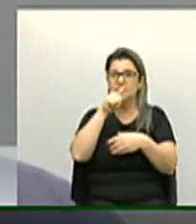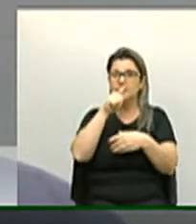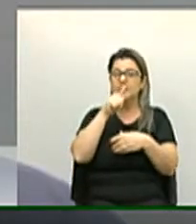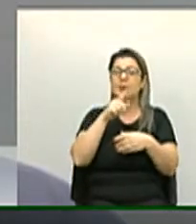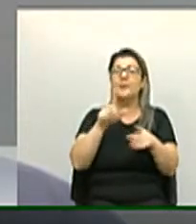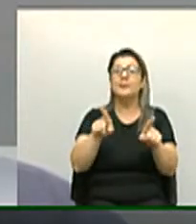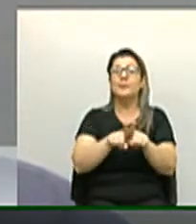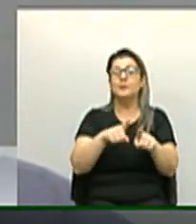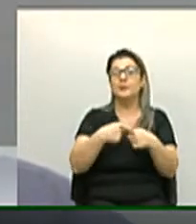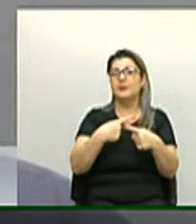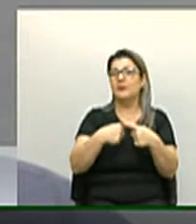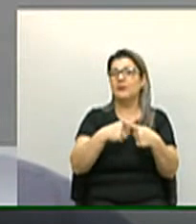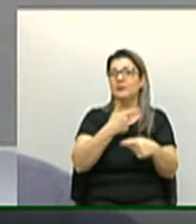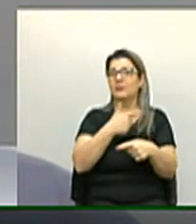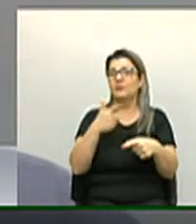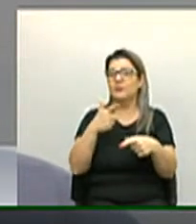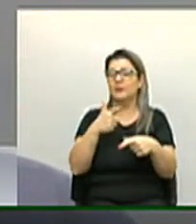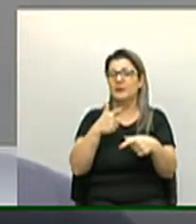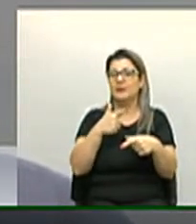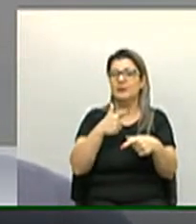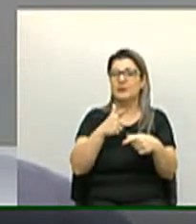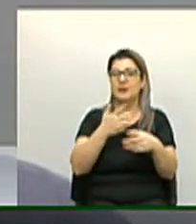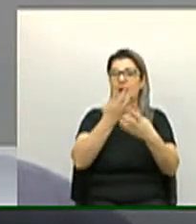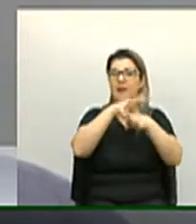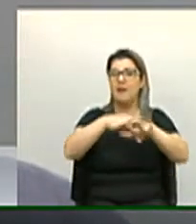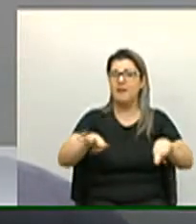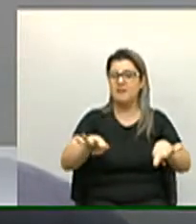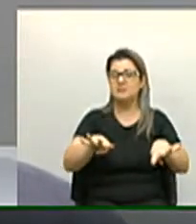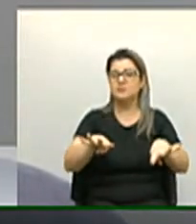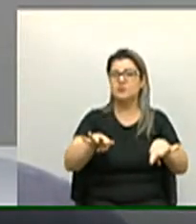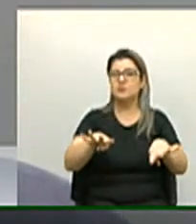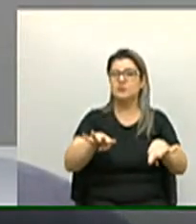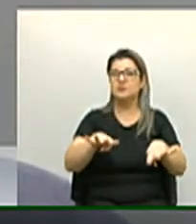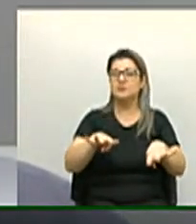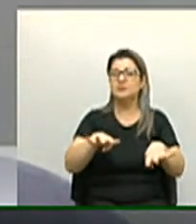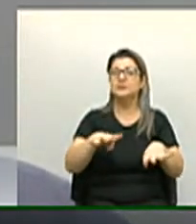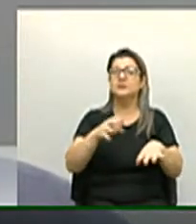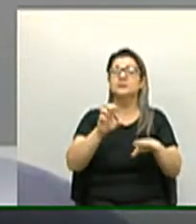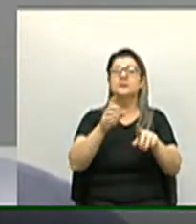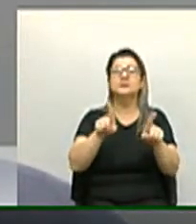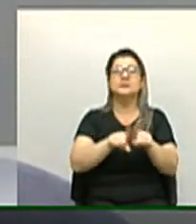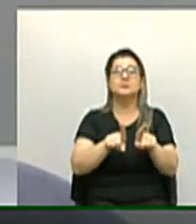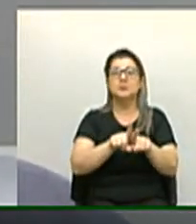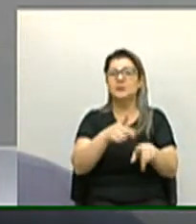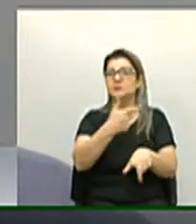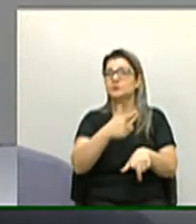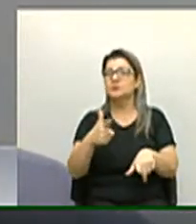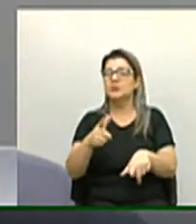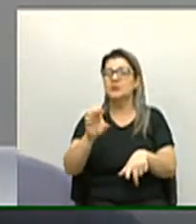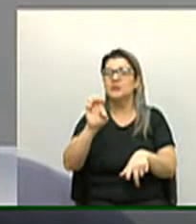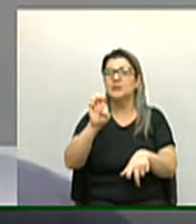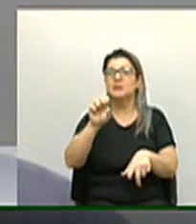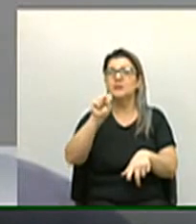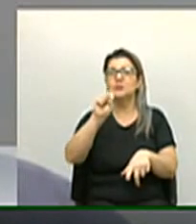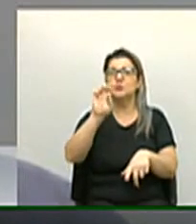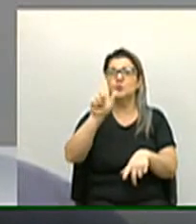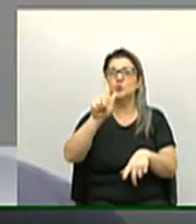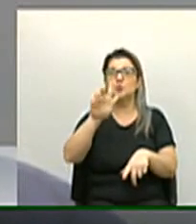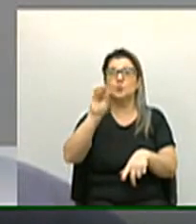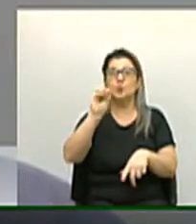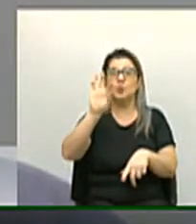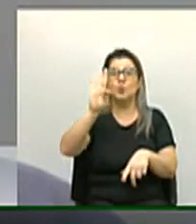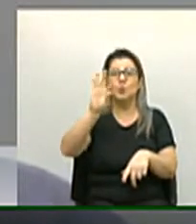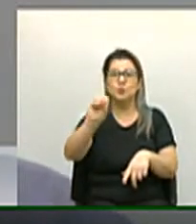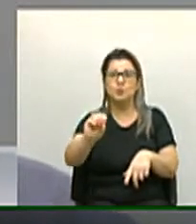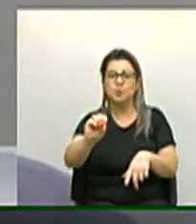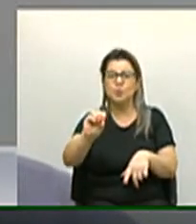fossas cloacais, rede pluvial precária, esgoto cloacal precário, parcial para atender